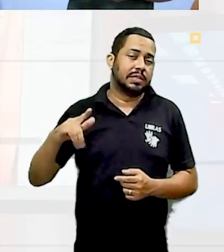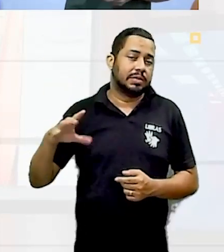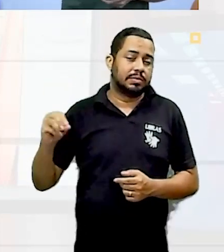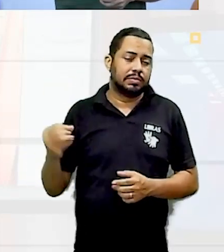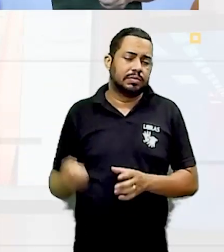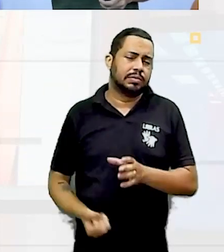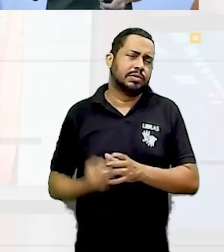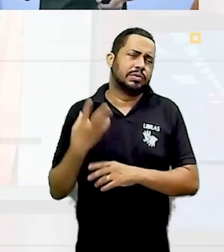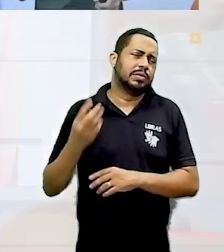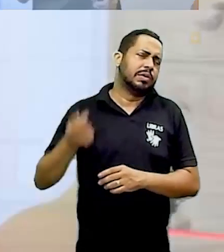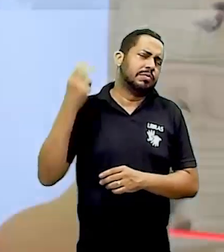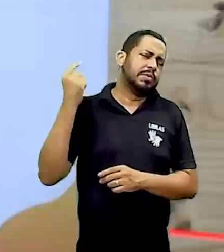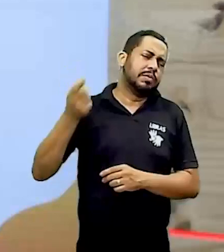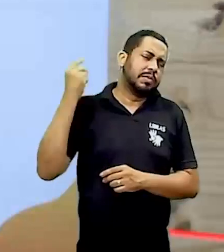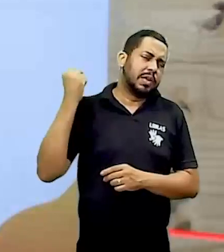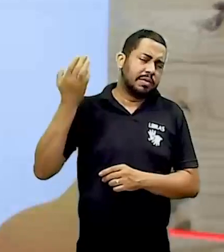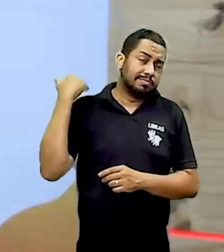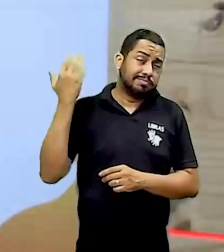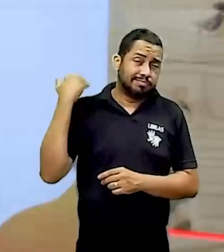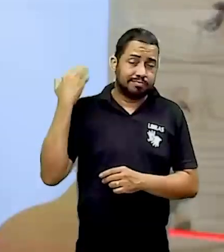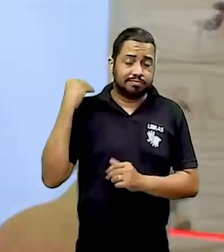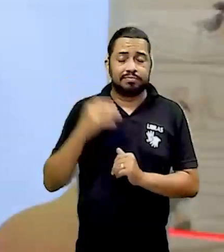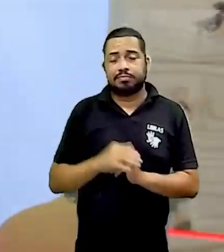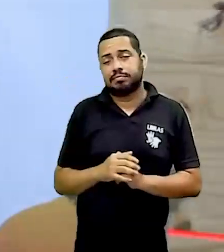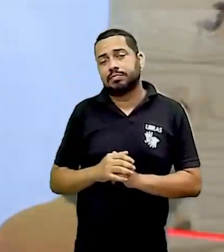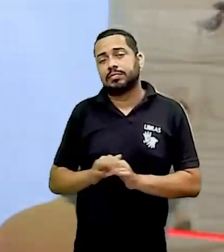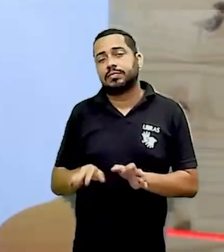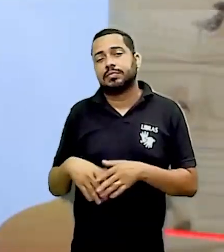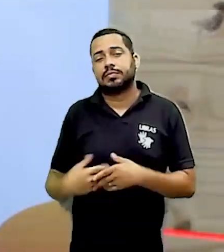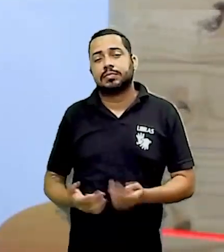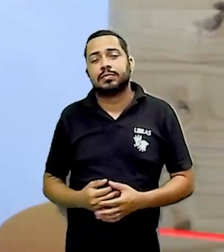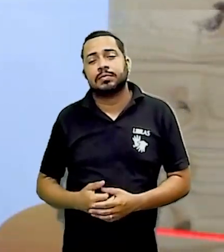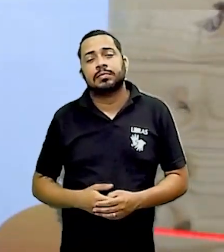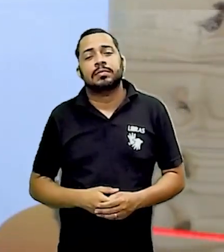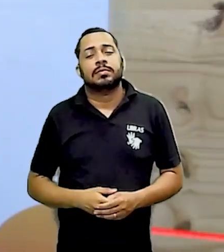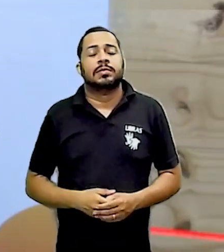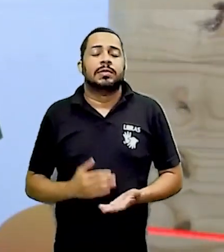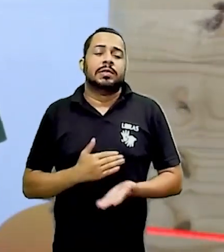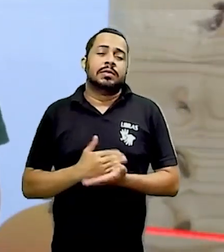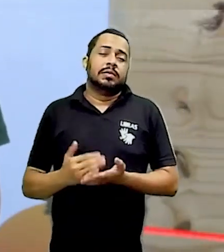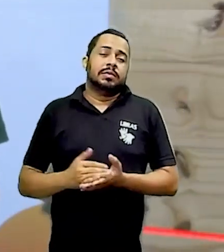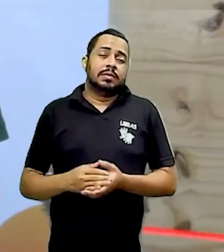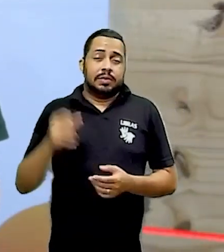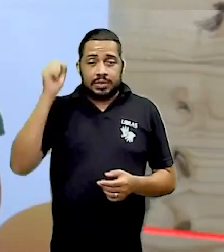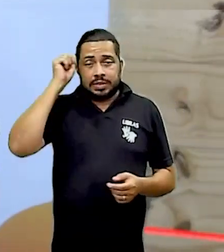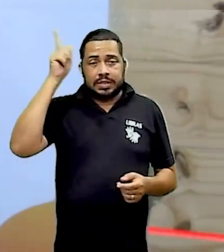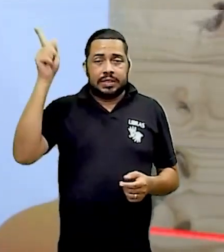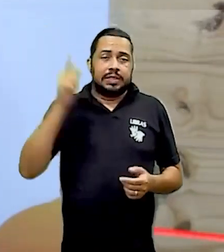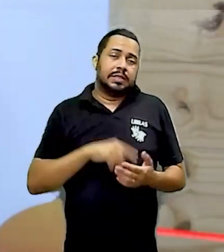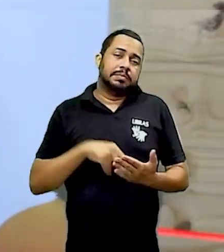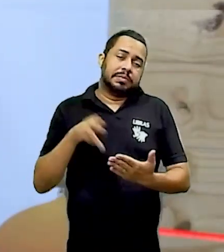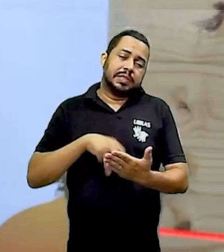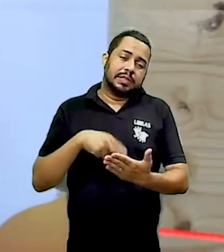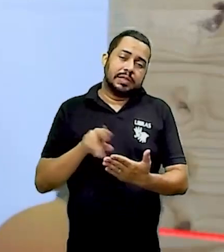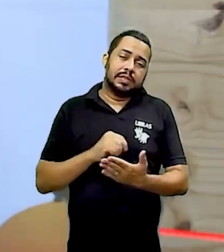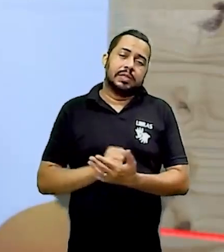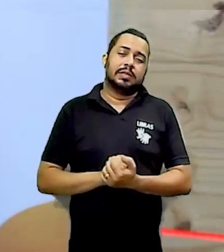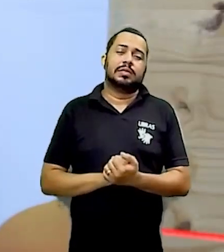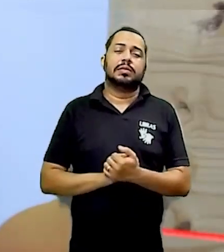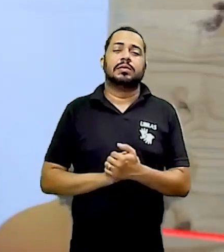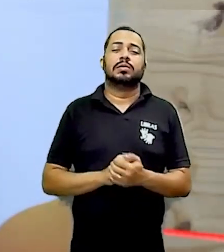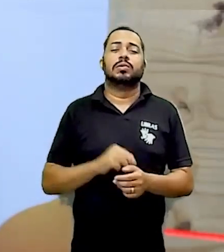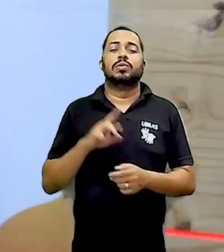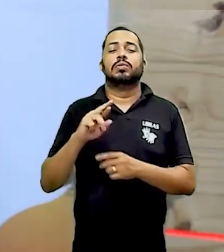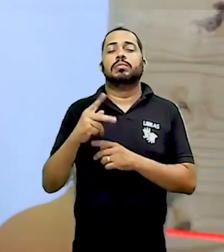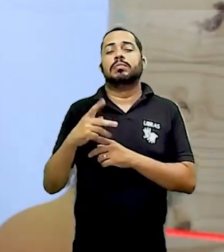surgiu bem lá nos primórdios, bem antigamente mesmo, que começou até com a ideia das pinturas rupestres. Que as pinturas